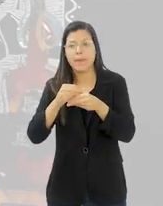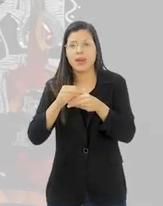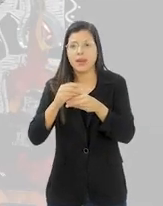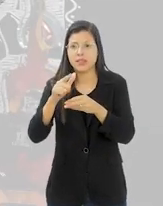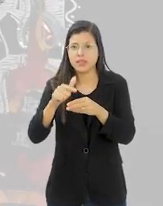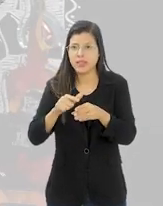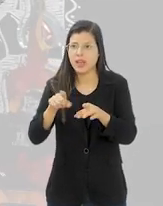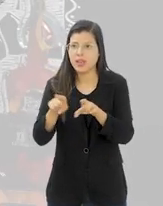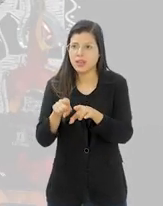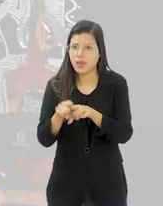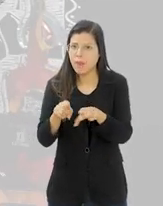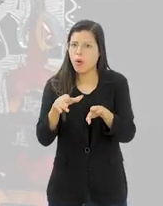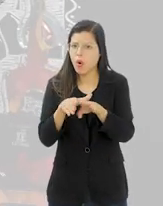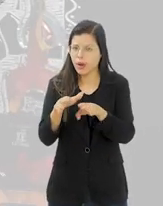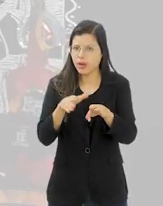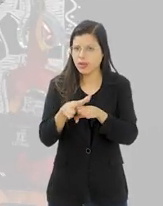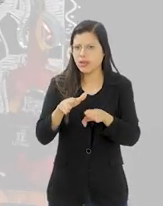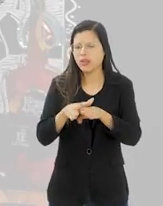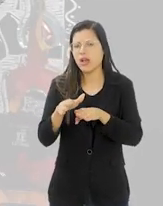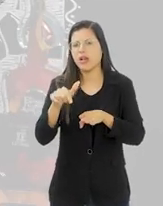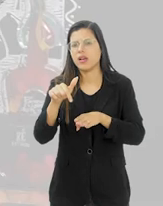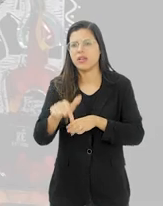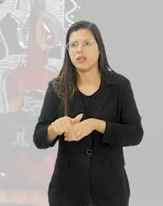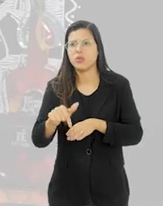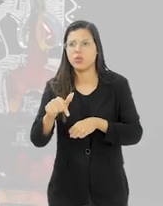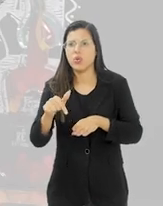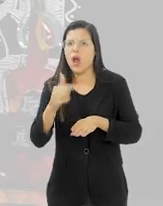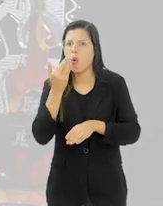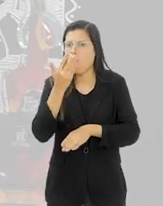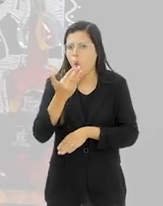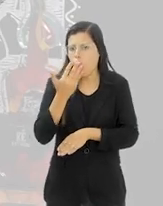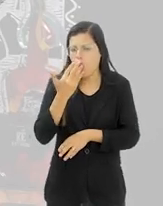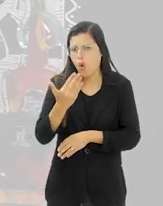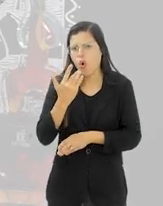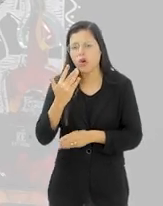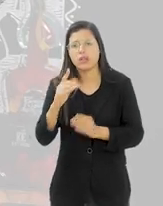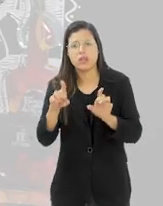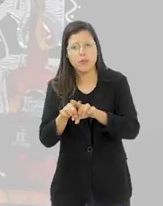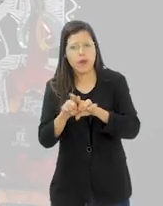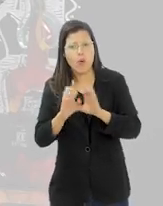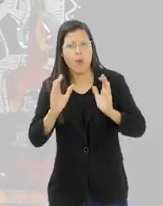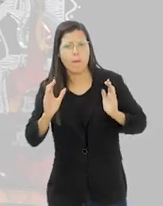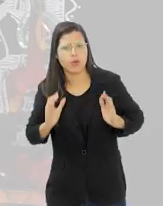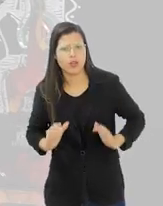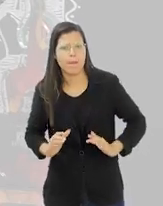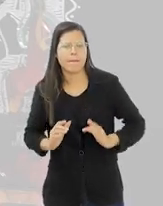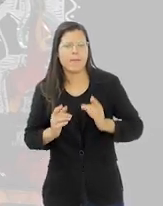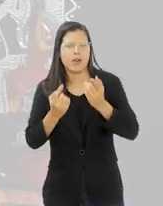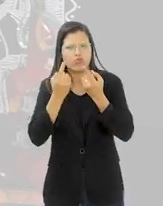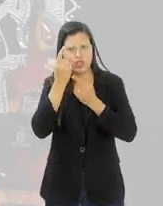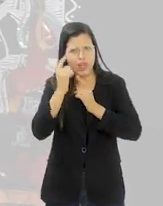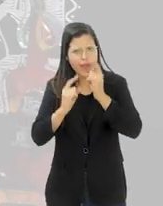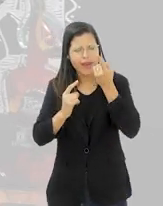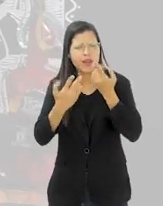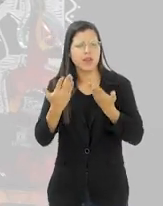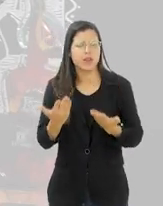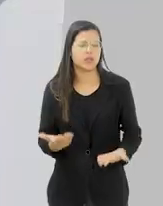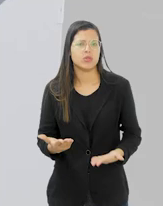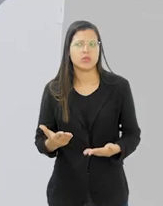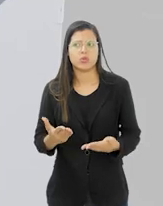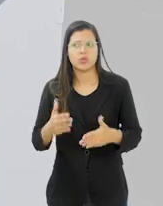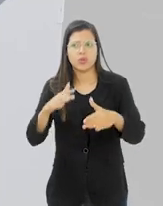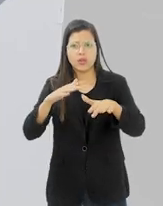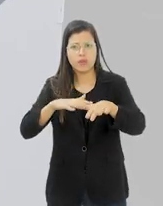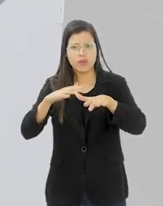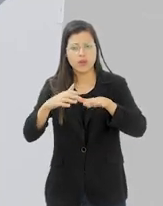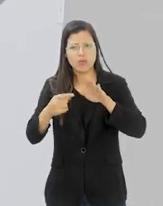é orientado pelo carnavalesco na parte cromática, até comportamental mesmo, né? Do gestual, coisa e tal.